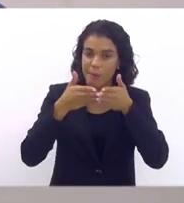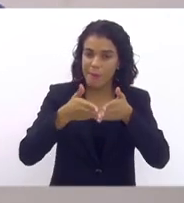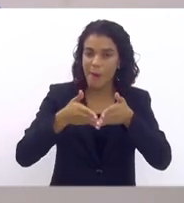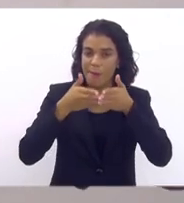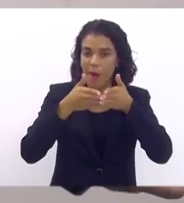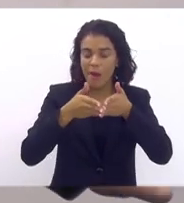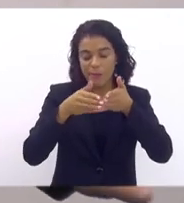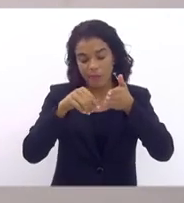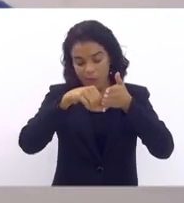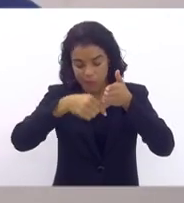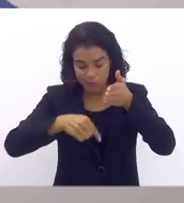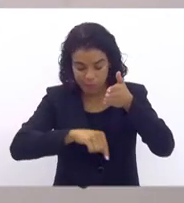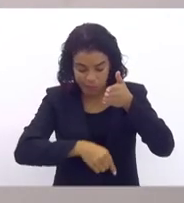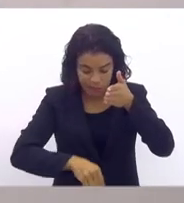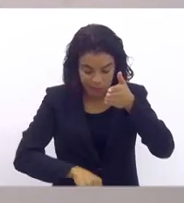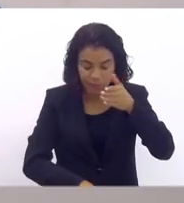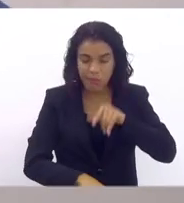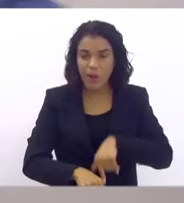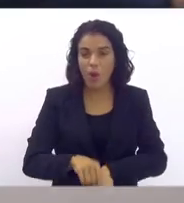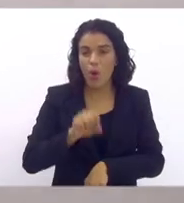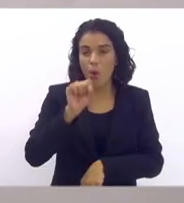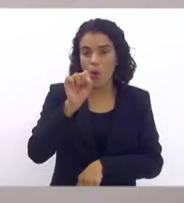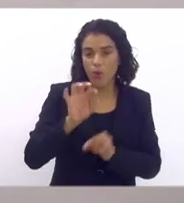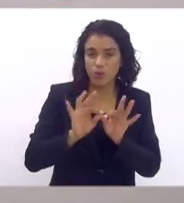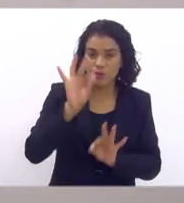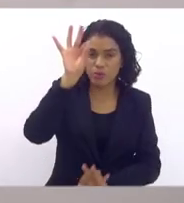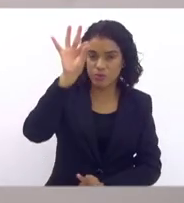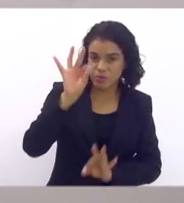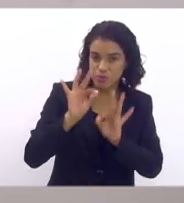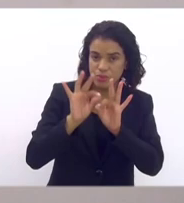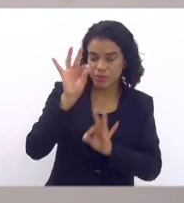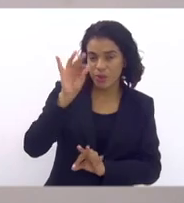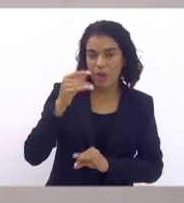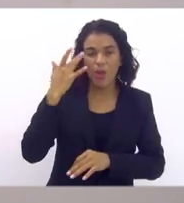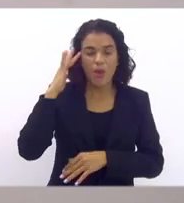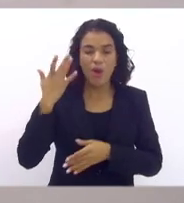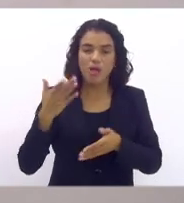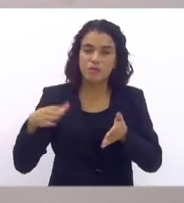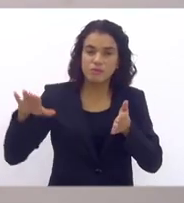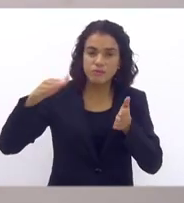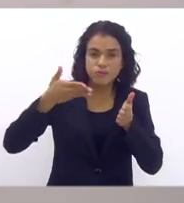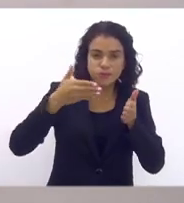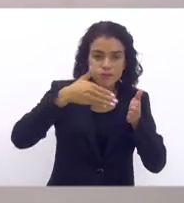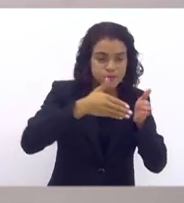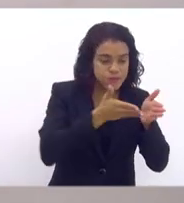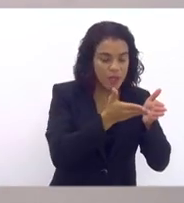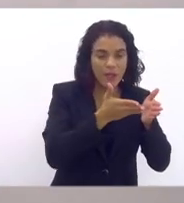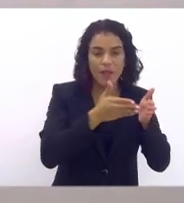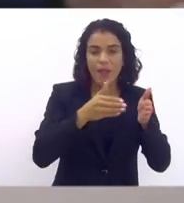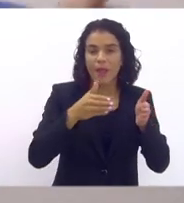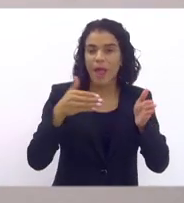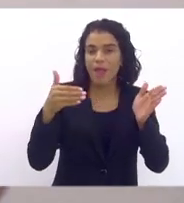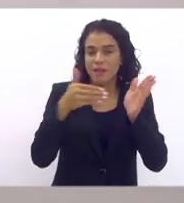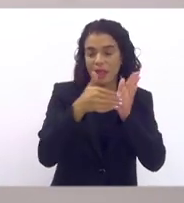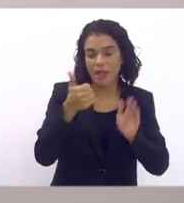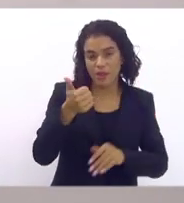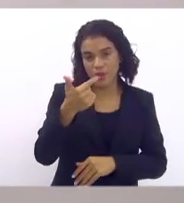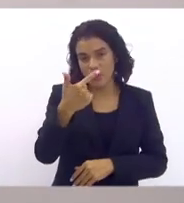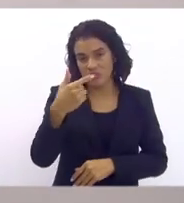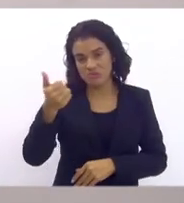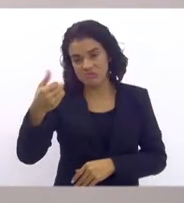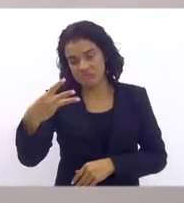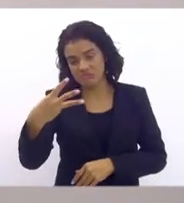que o calado não chega a 8 m acho que no no berço de atracação aqui de Doc tá chegando a 12 13 né que é